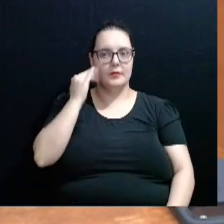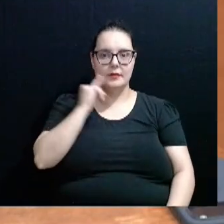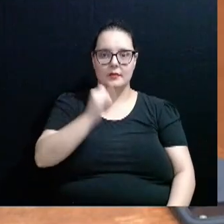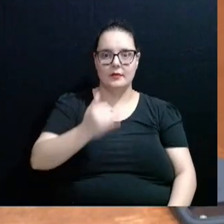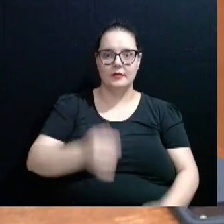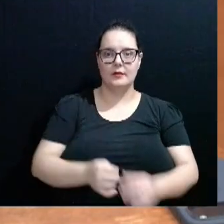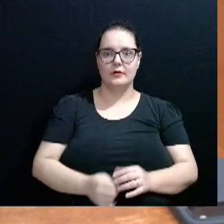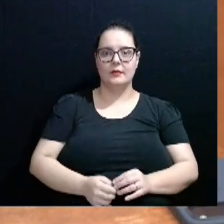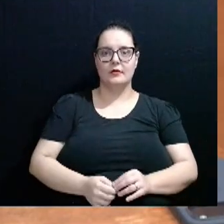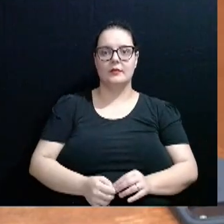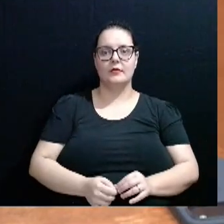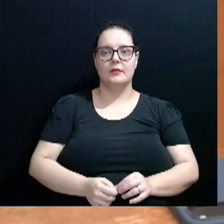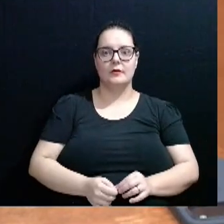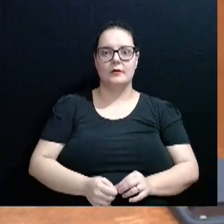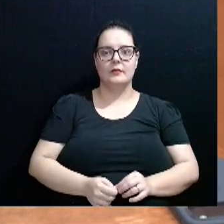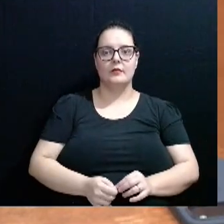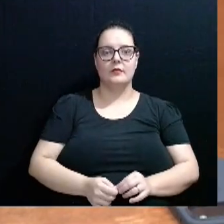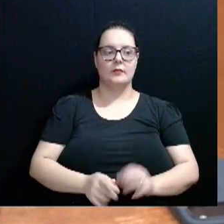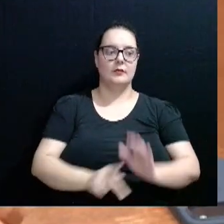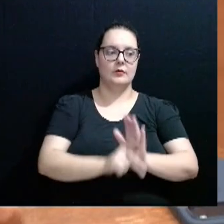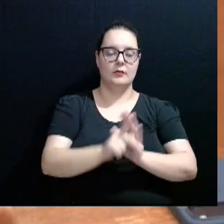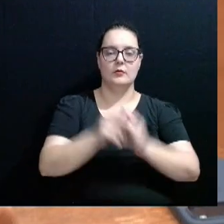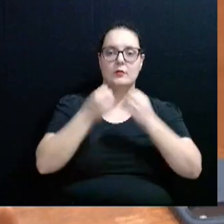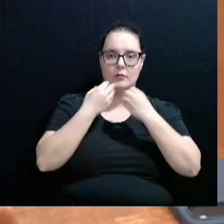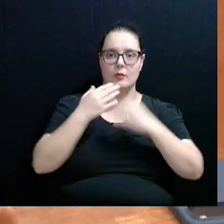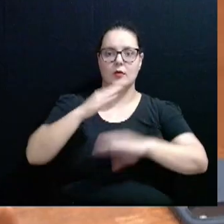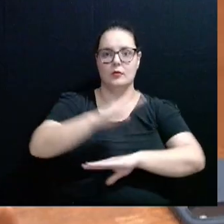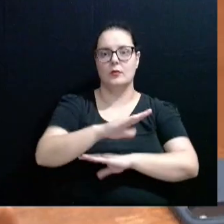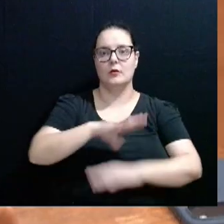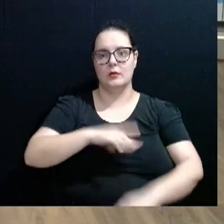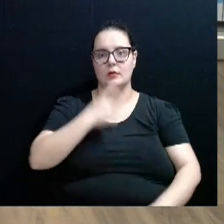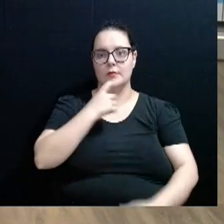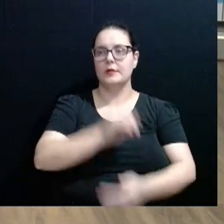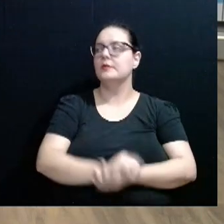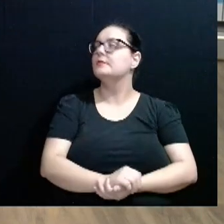os projetos dele são muito bons para casa e para Campinas.